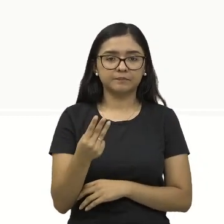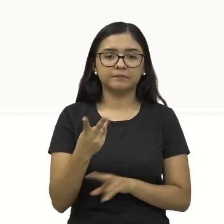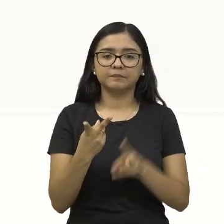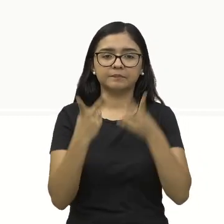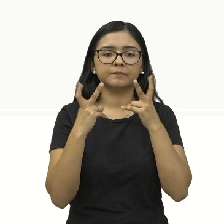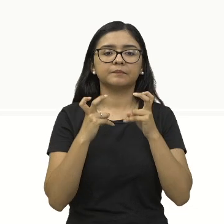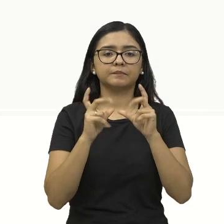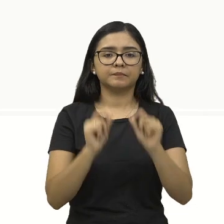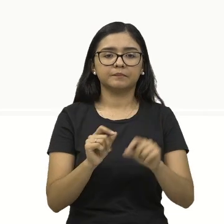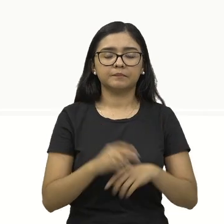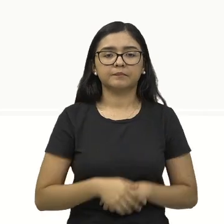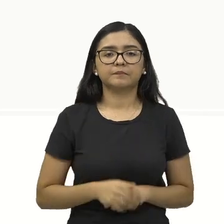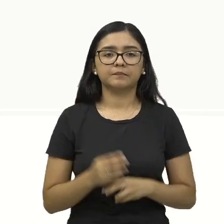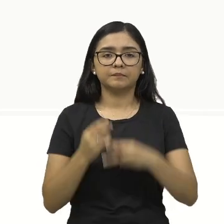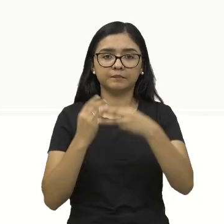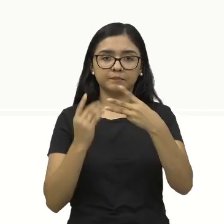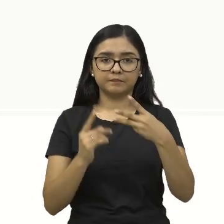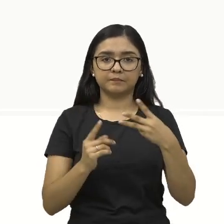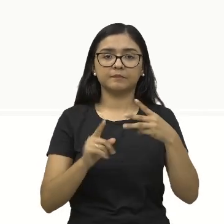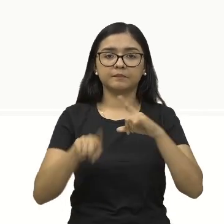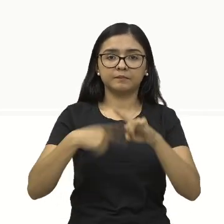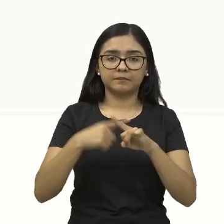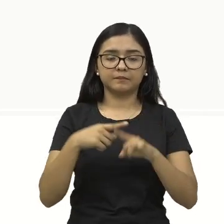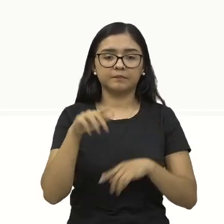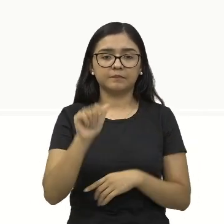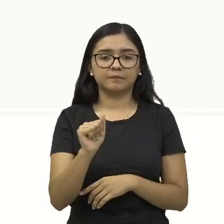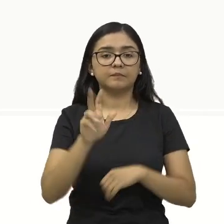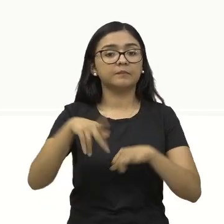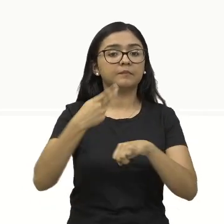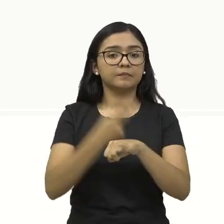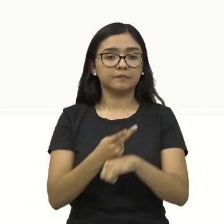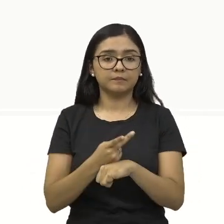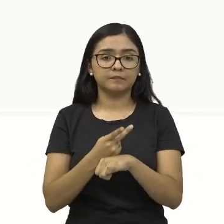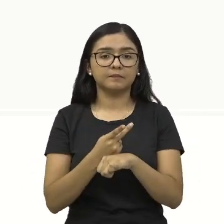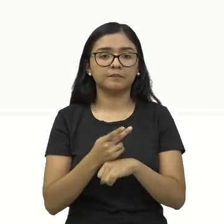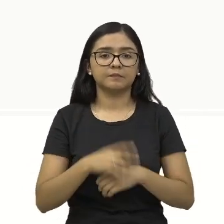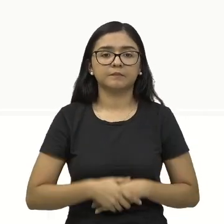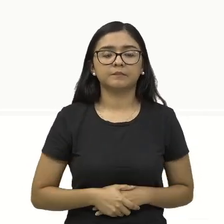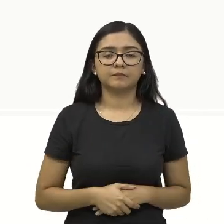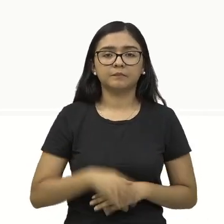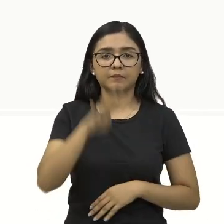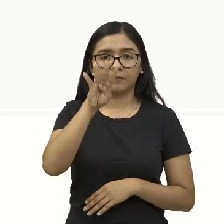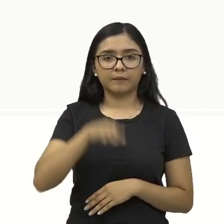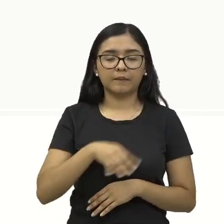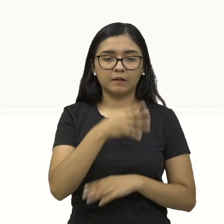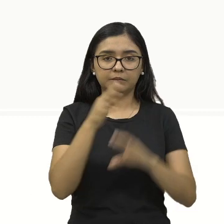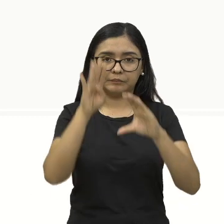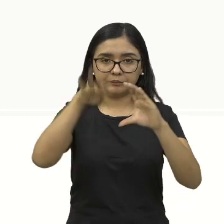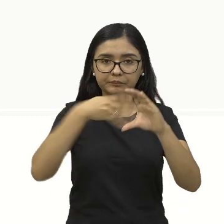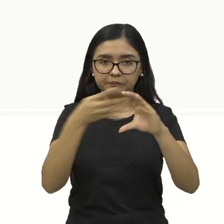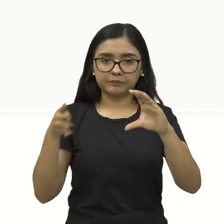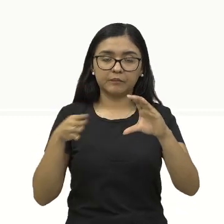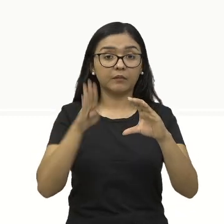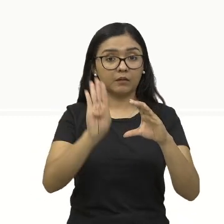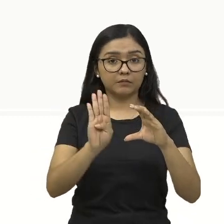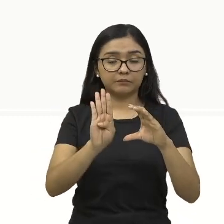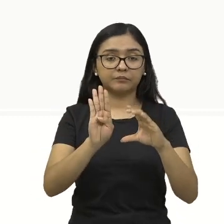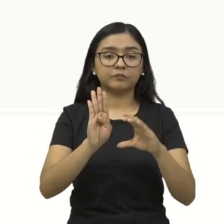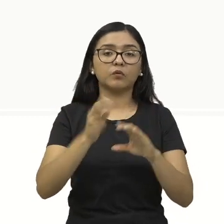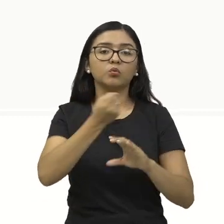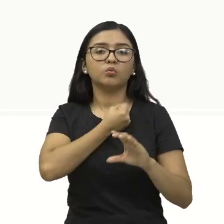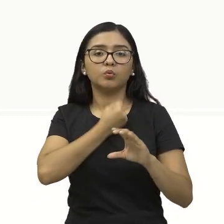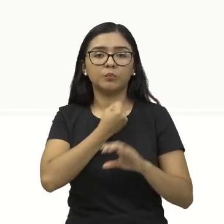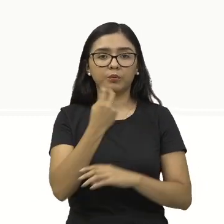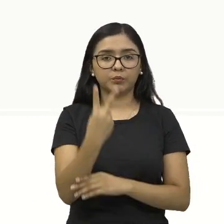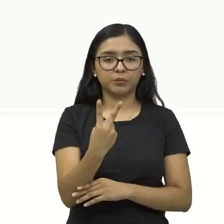só, 3 vezes A. Depois ele quer que a gente multiplique a matriz B com o número 2,